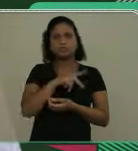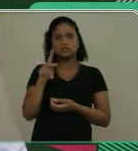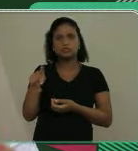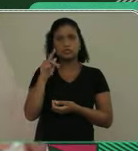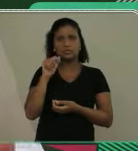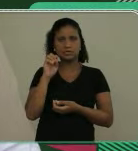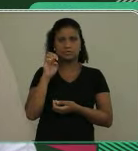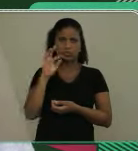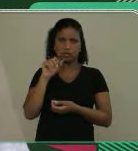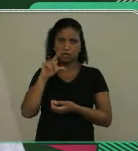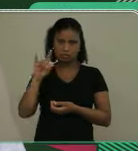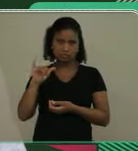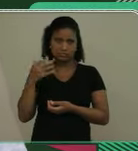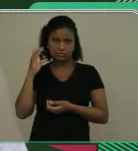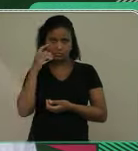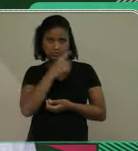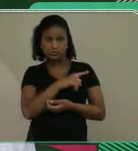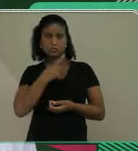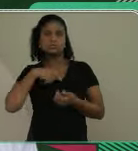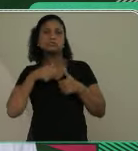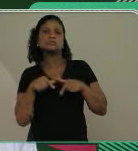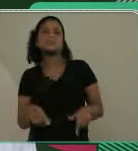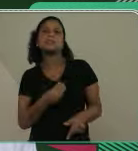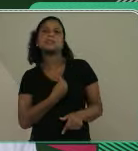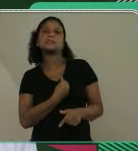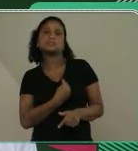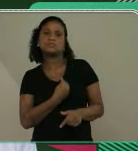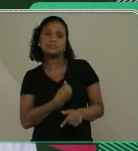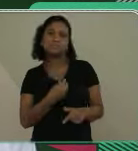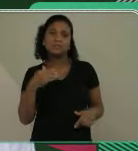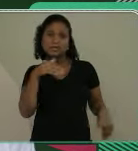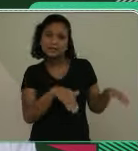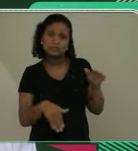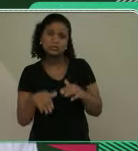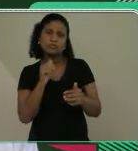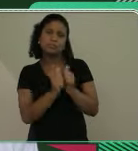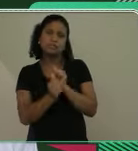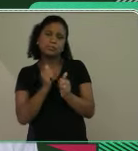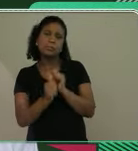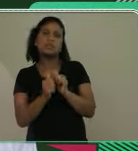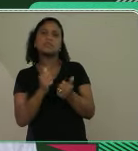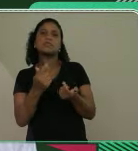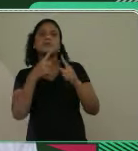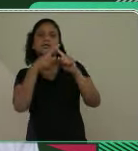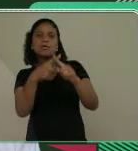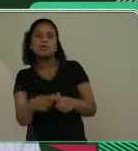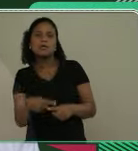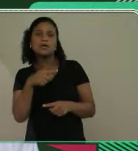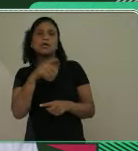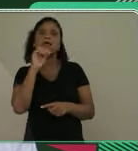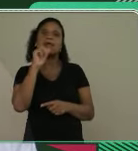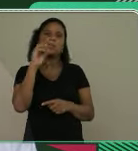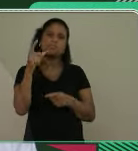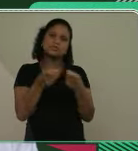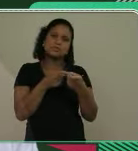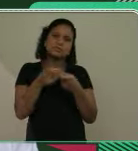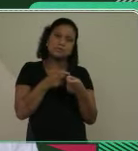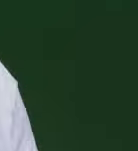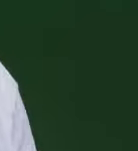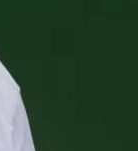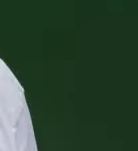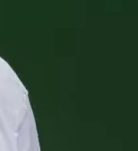eu sou professor da pestanose de Niterói. Nós estamos participando das modalidades de natação, futebol de campo, atletismo